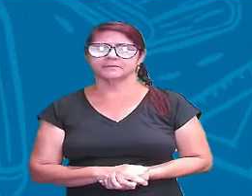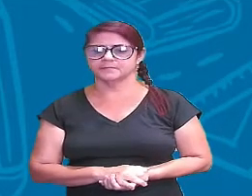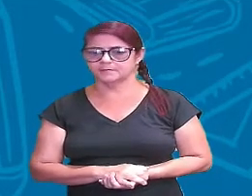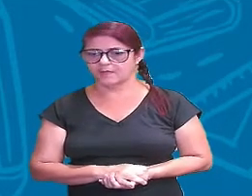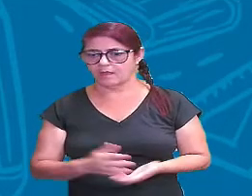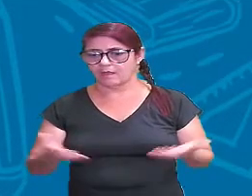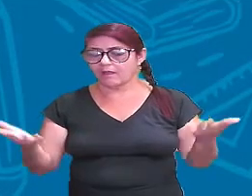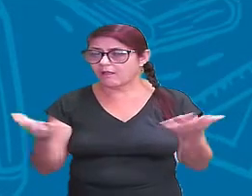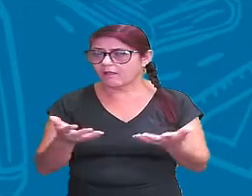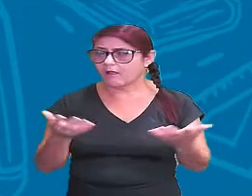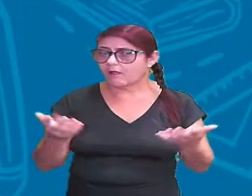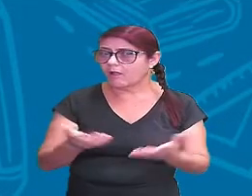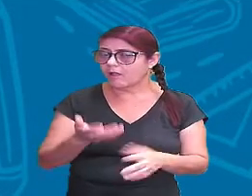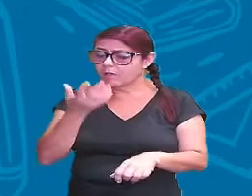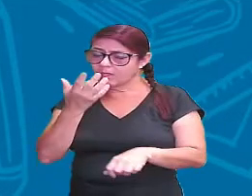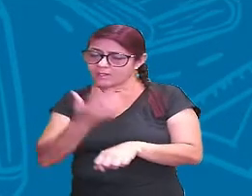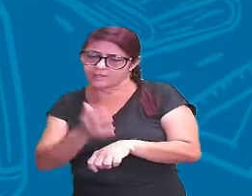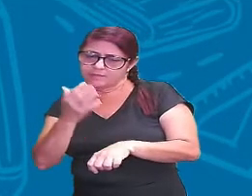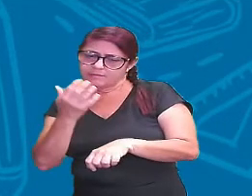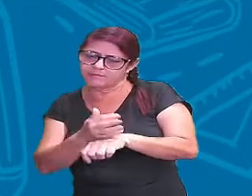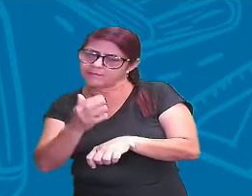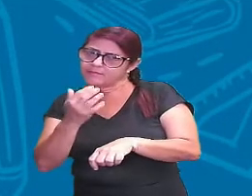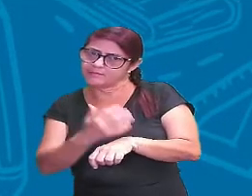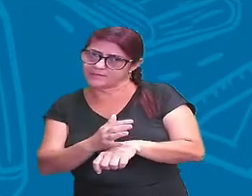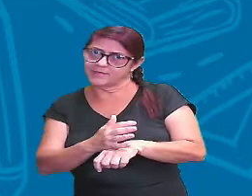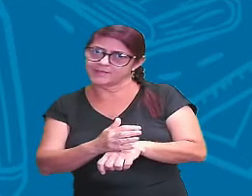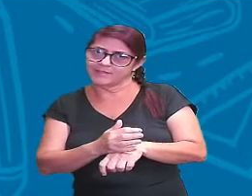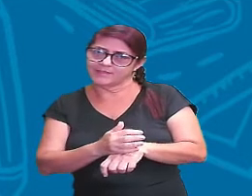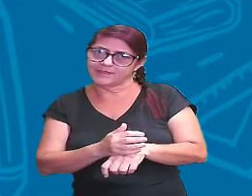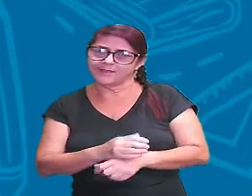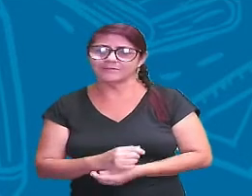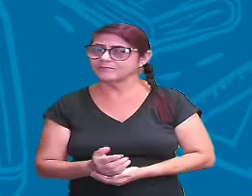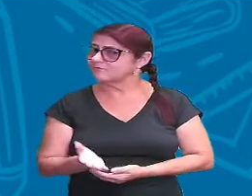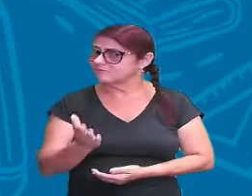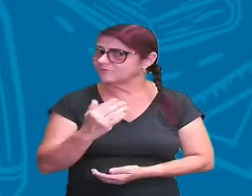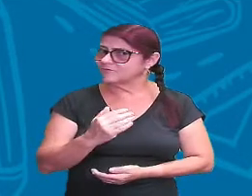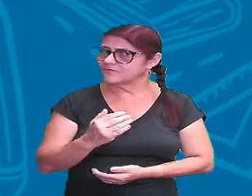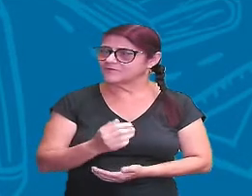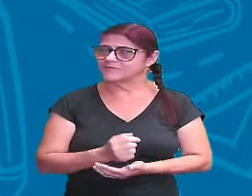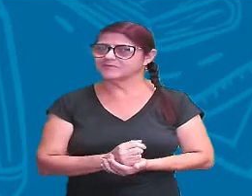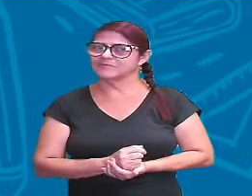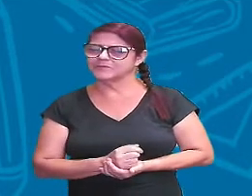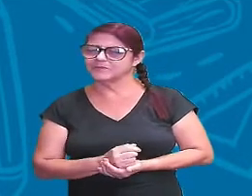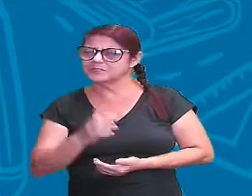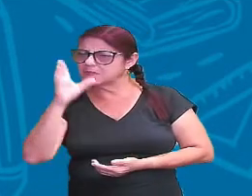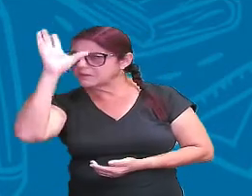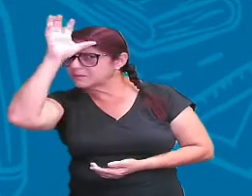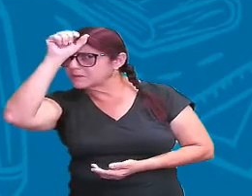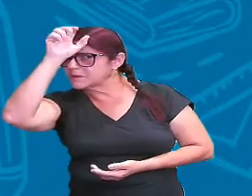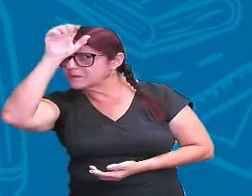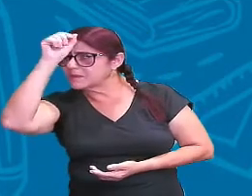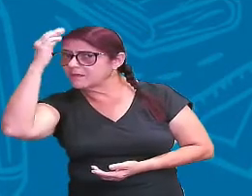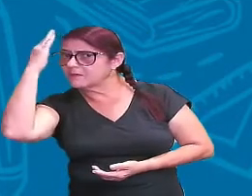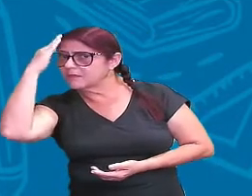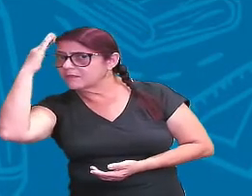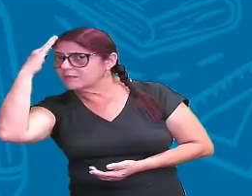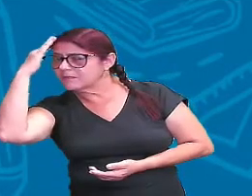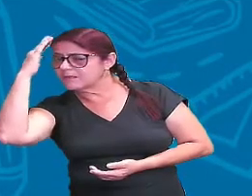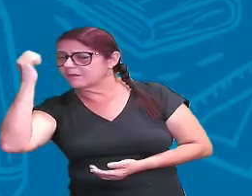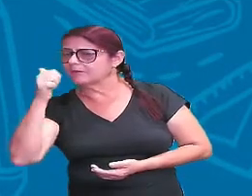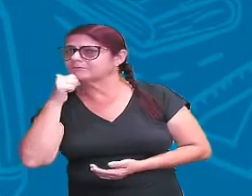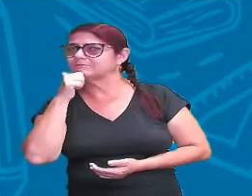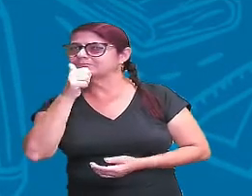Então, agora chegou a hora da gente praticar um pouquinho, né? Vamos ver aí se vocês aprenderam, entenderam e estão